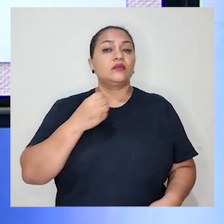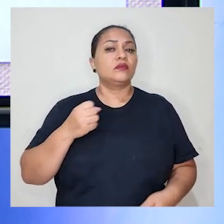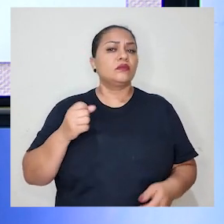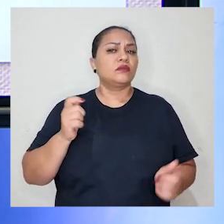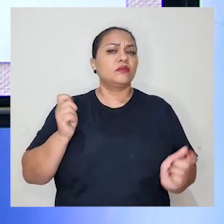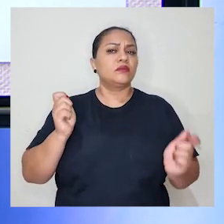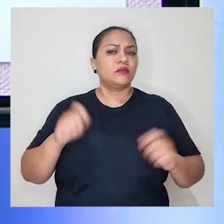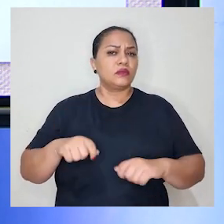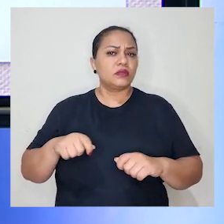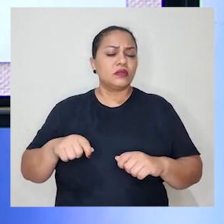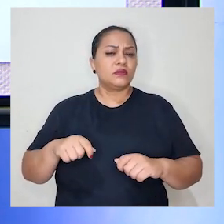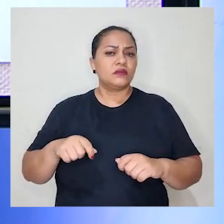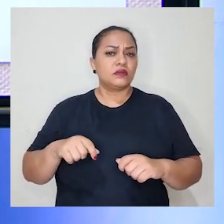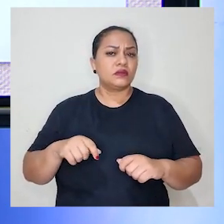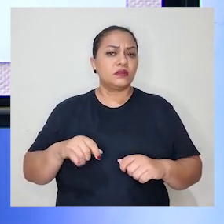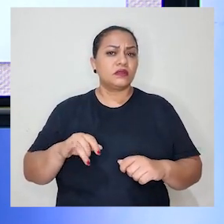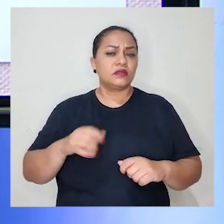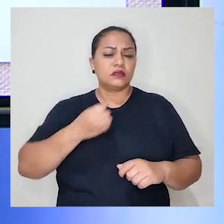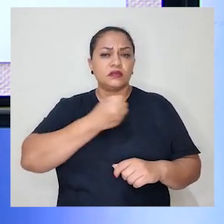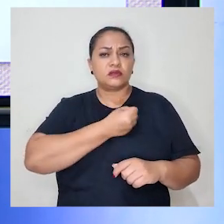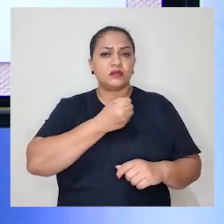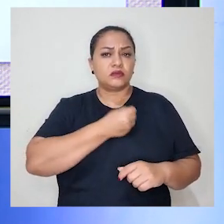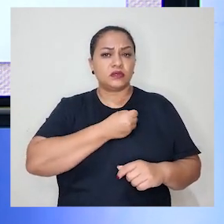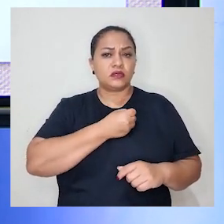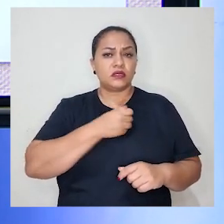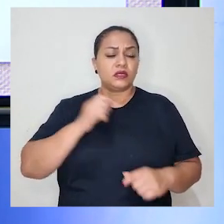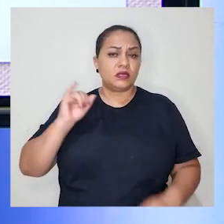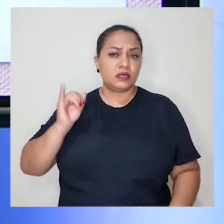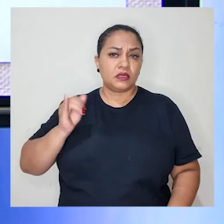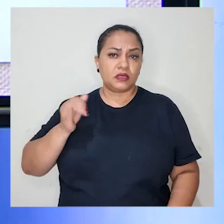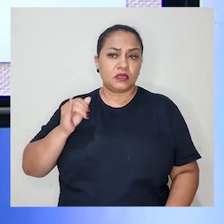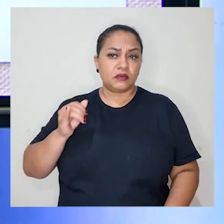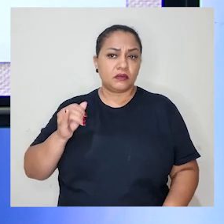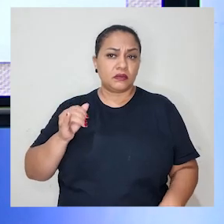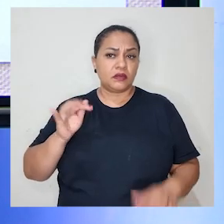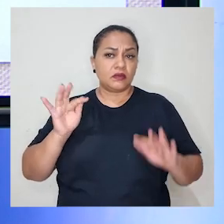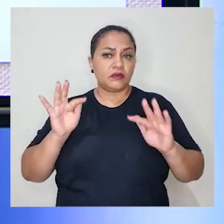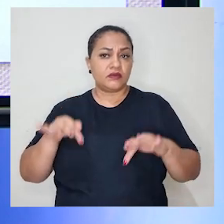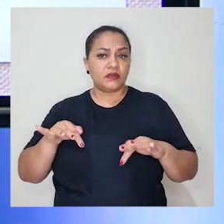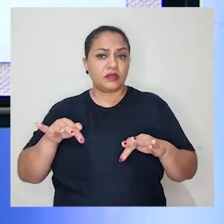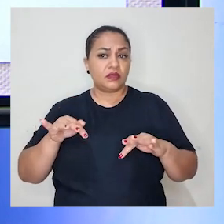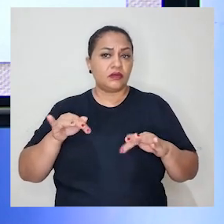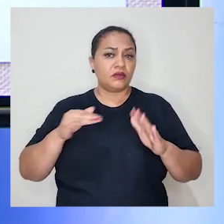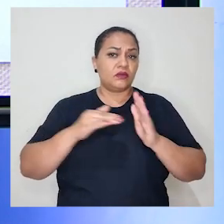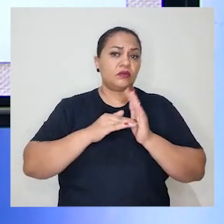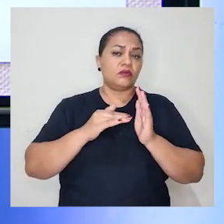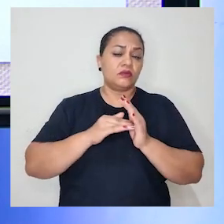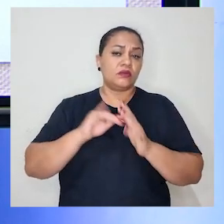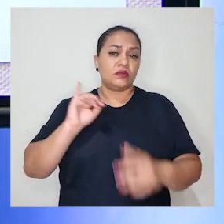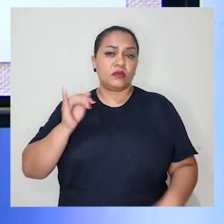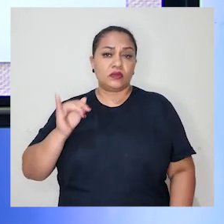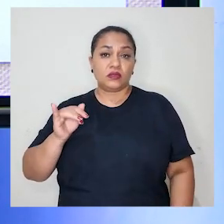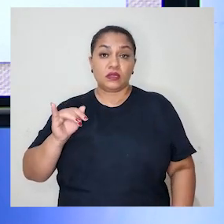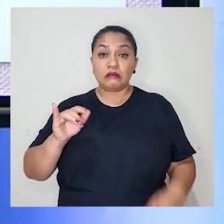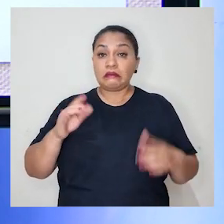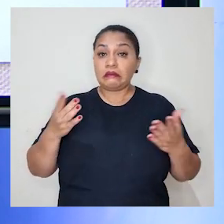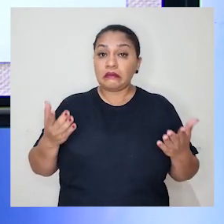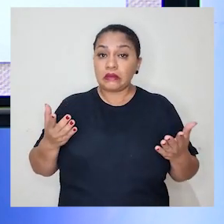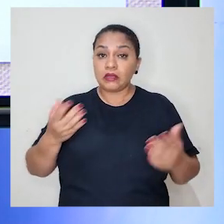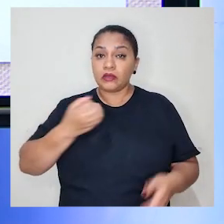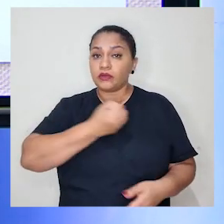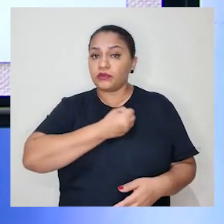número ímpar, né? O final seria terminado em 1. E aí o